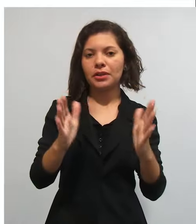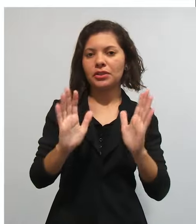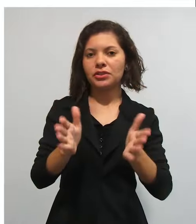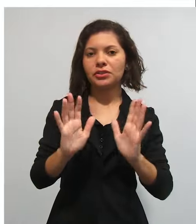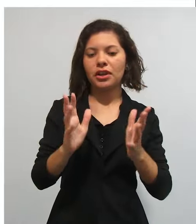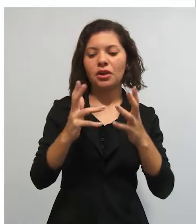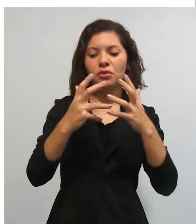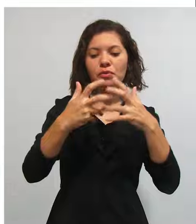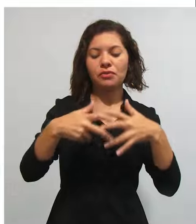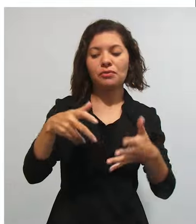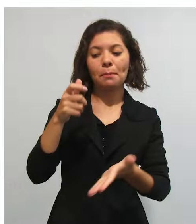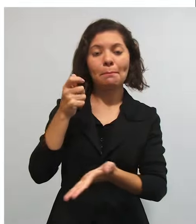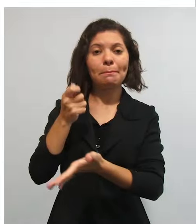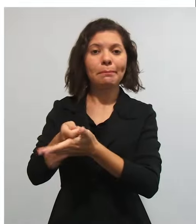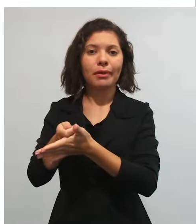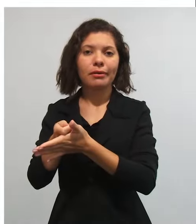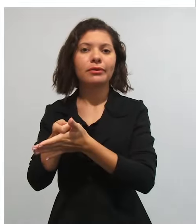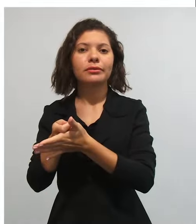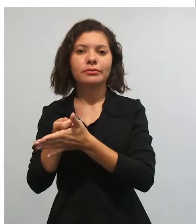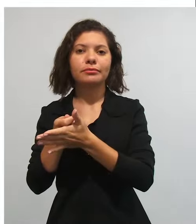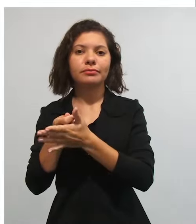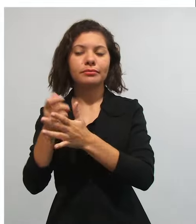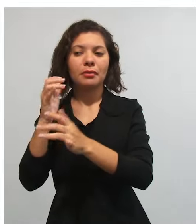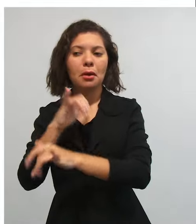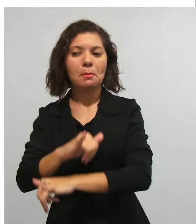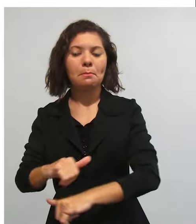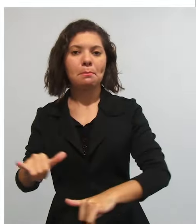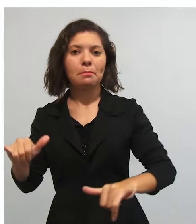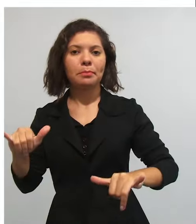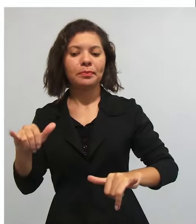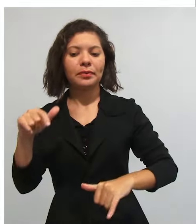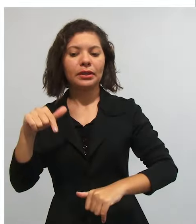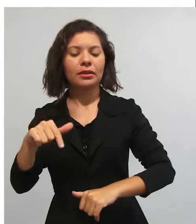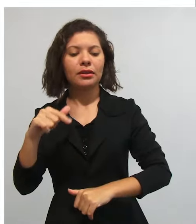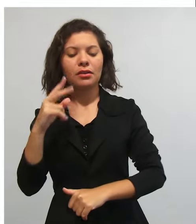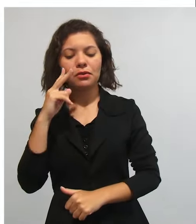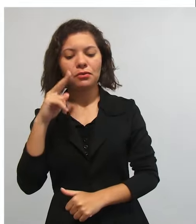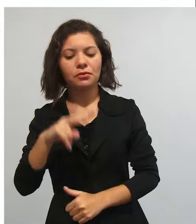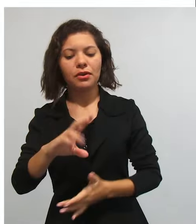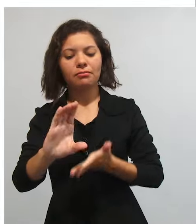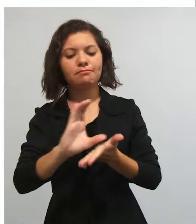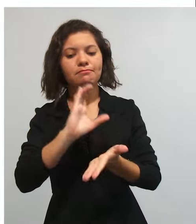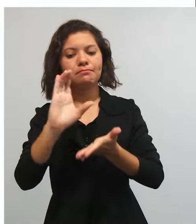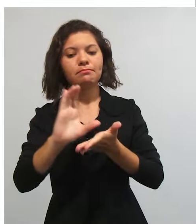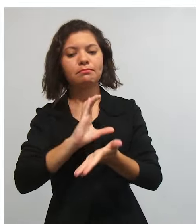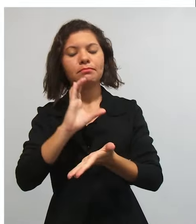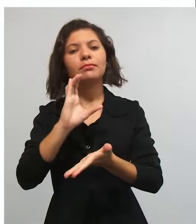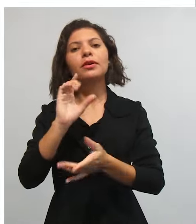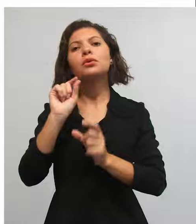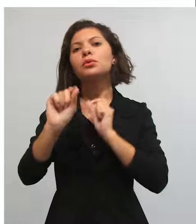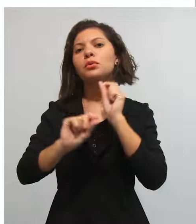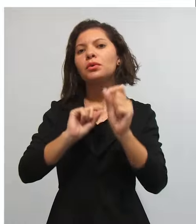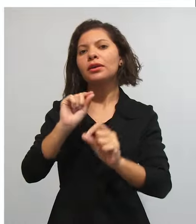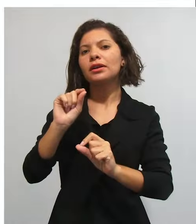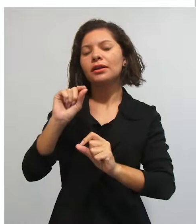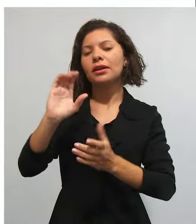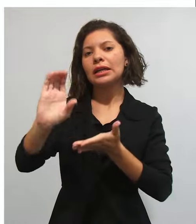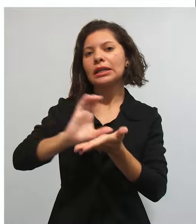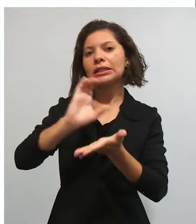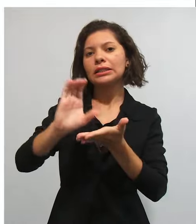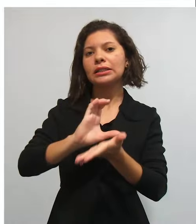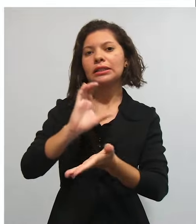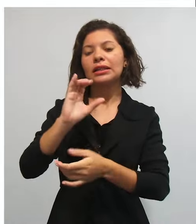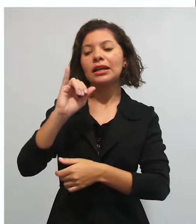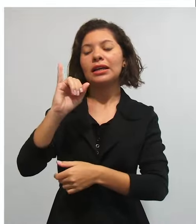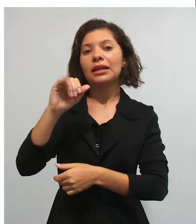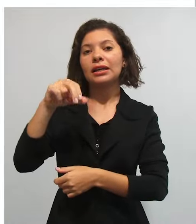na imprensa nacional, quando eles recebem essa receita, é classificada como receita corrente